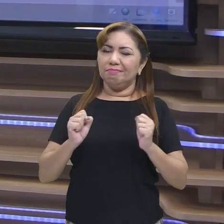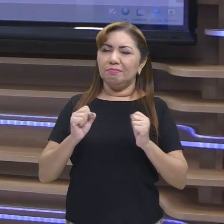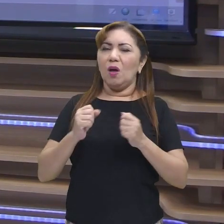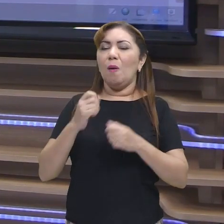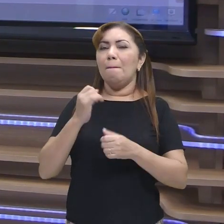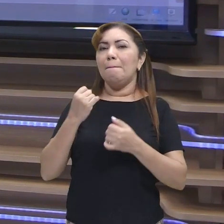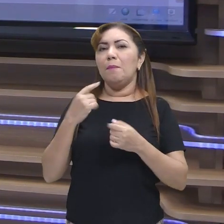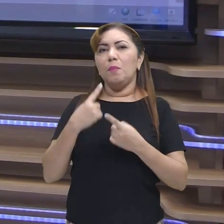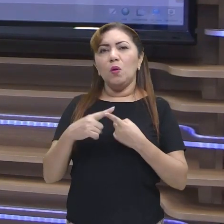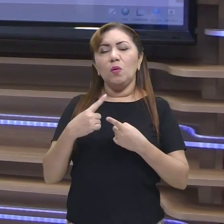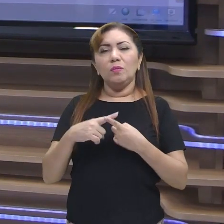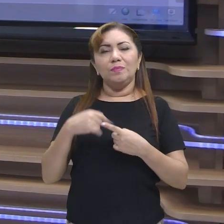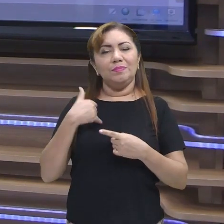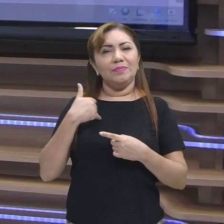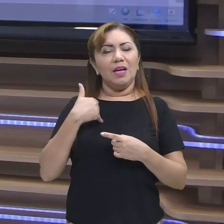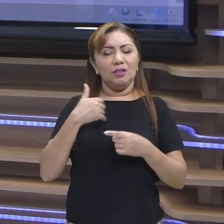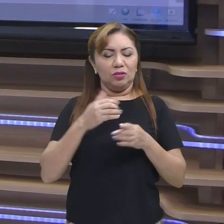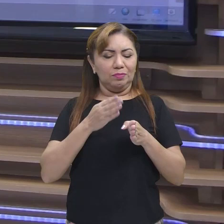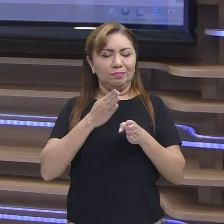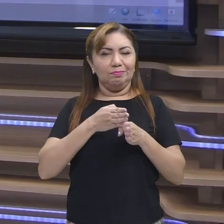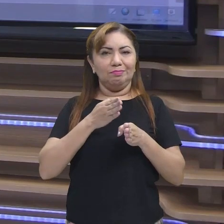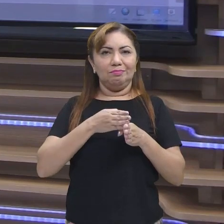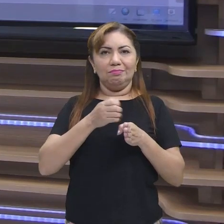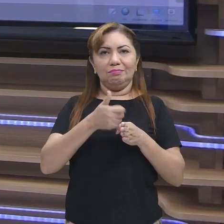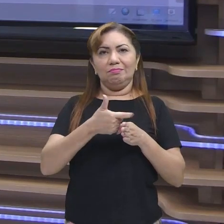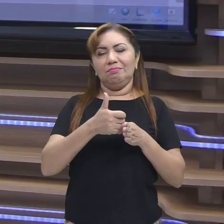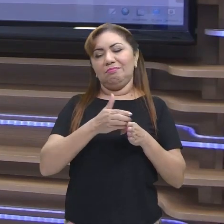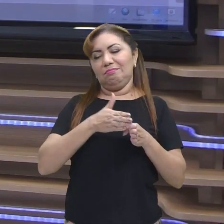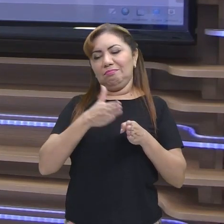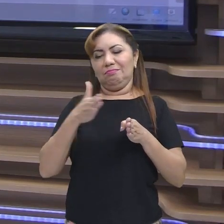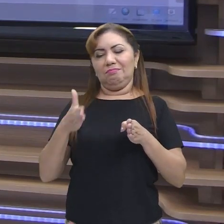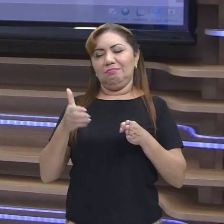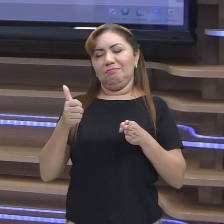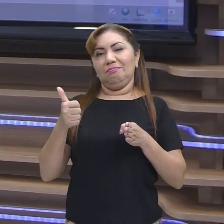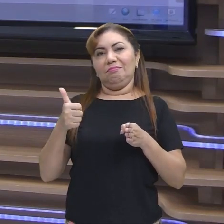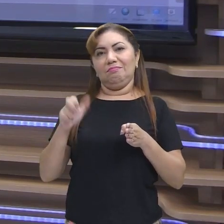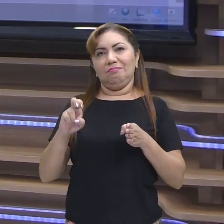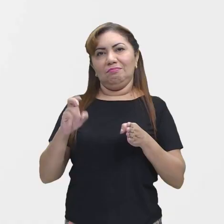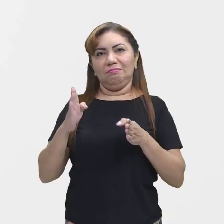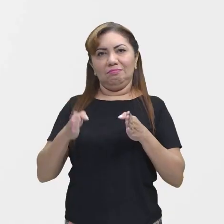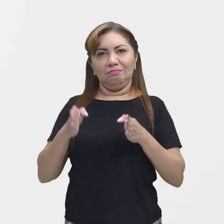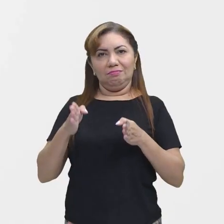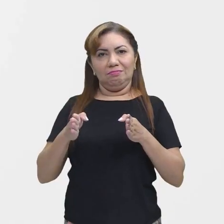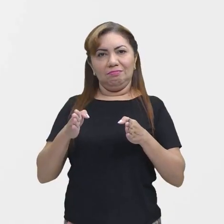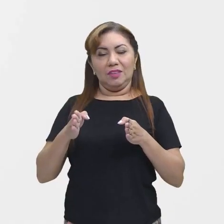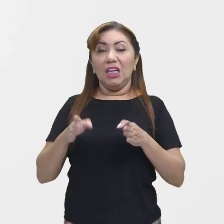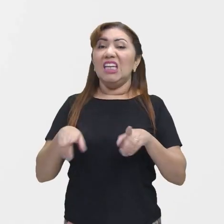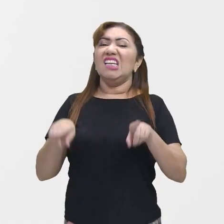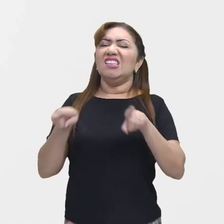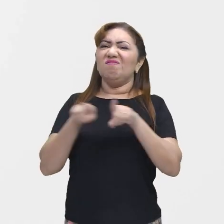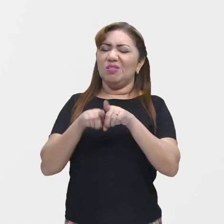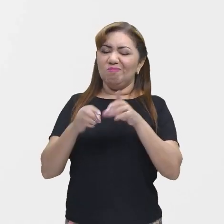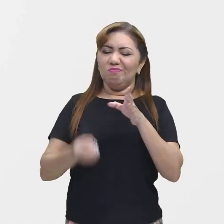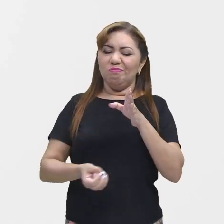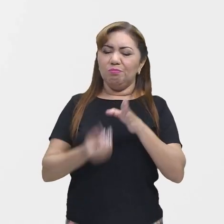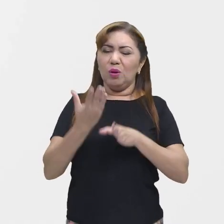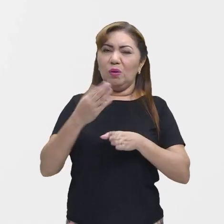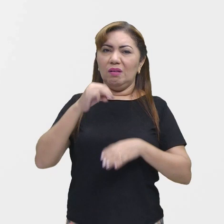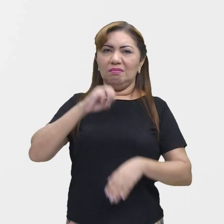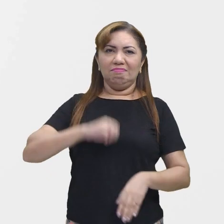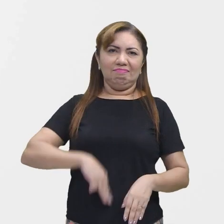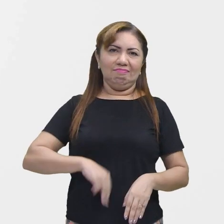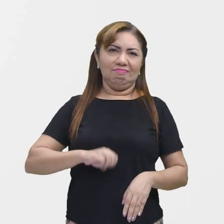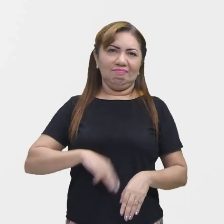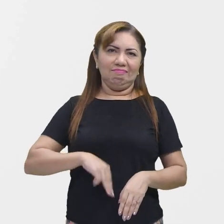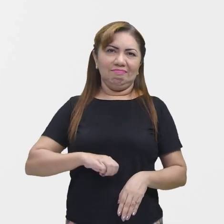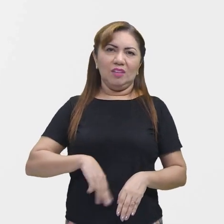puberdade. E além disso, o ponto inicial da puberdade é a menstruação, é chamada de